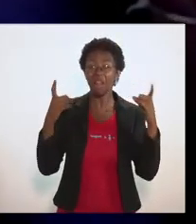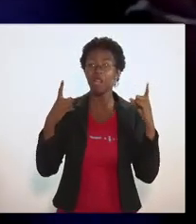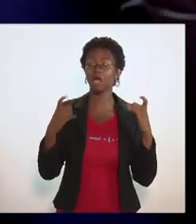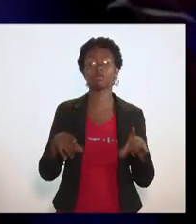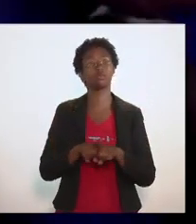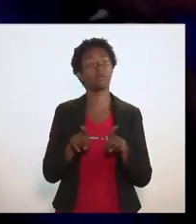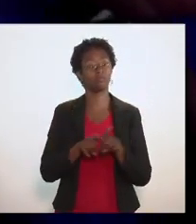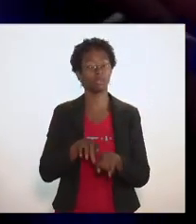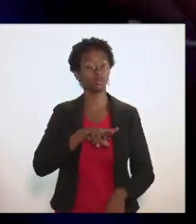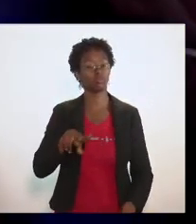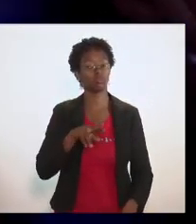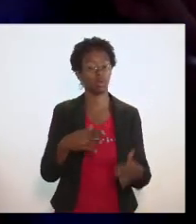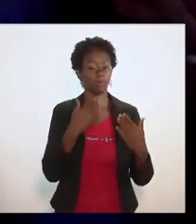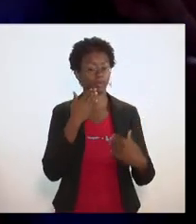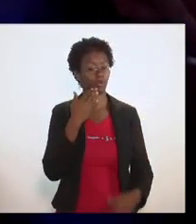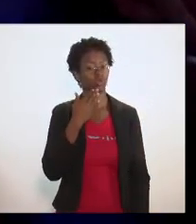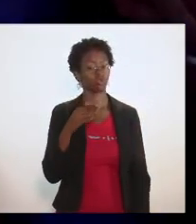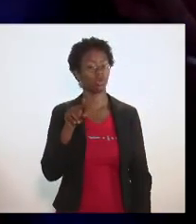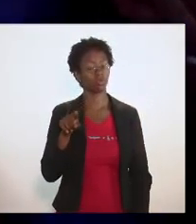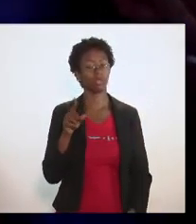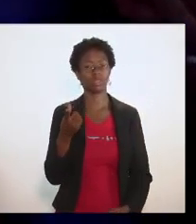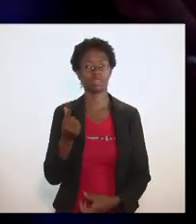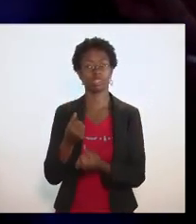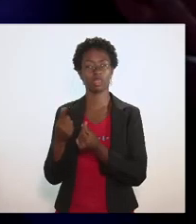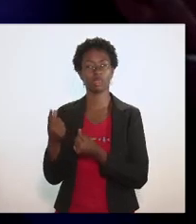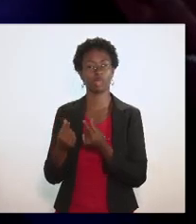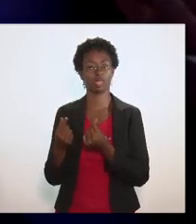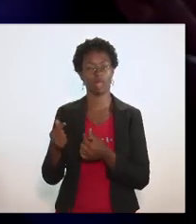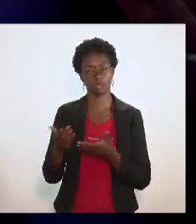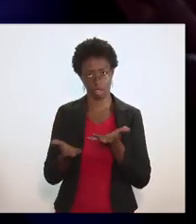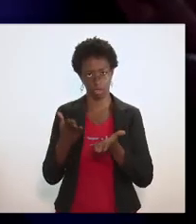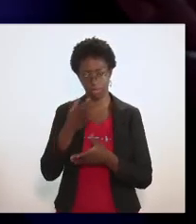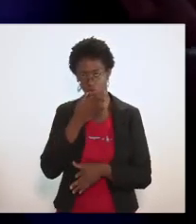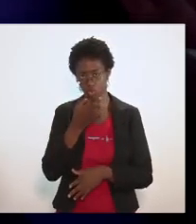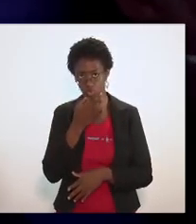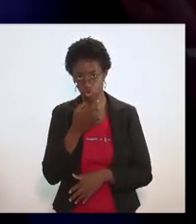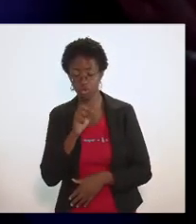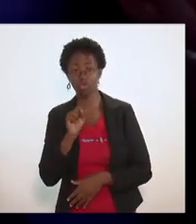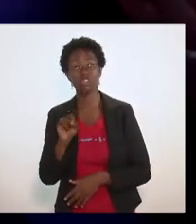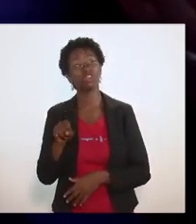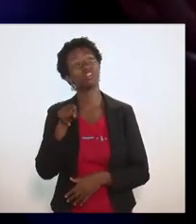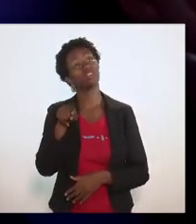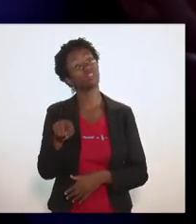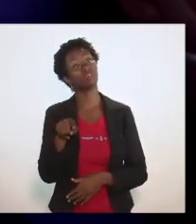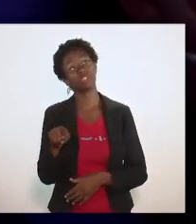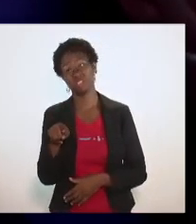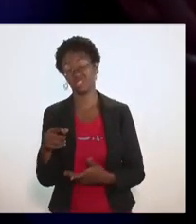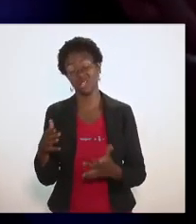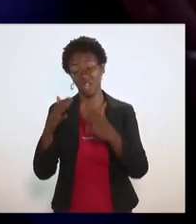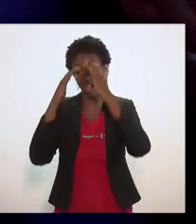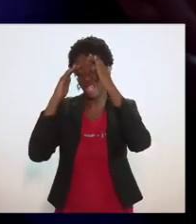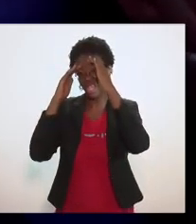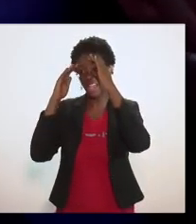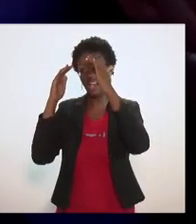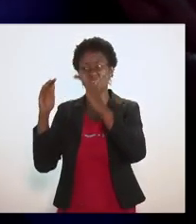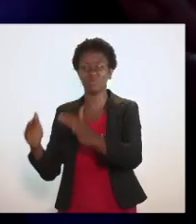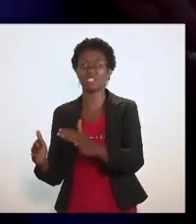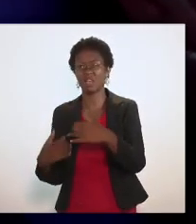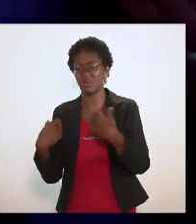vale quando a instituição ultrapasse por mais de 2 horas contínua o culto ou o show que ela vai